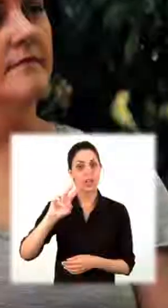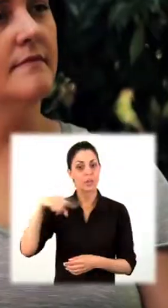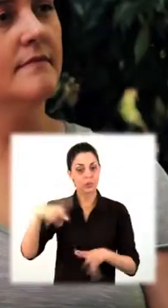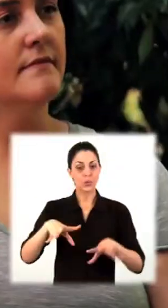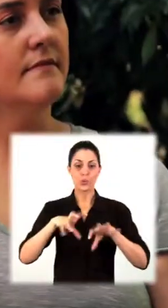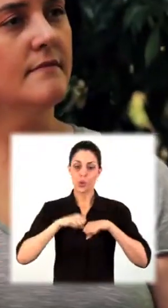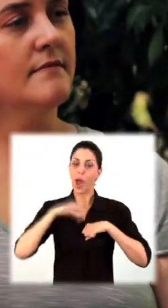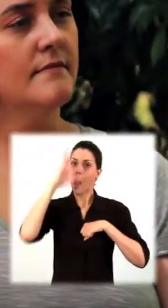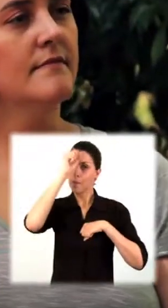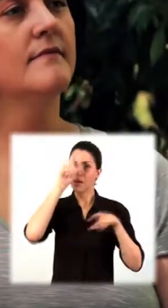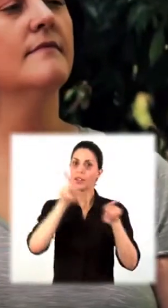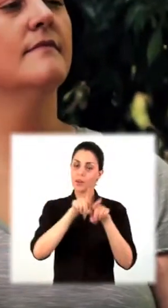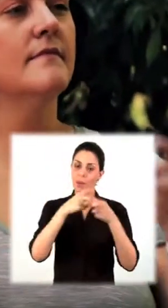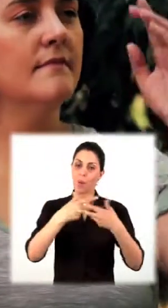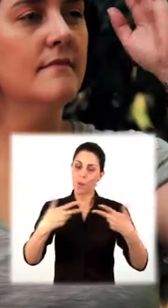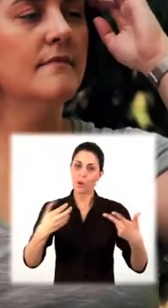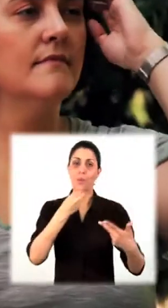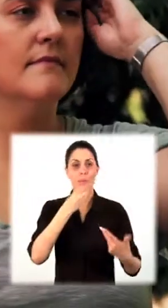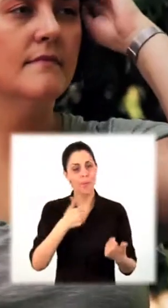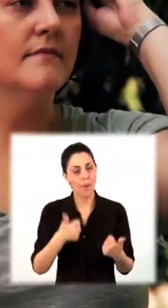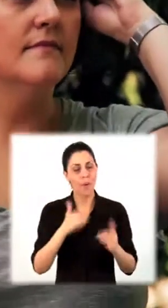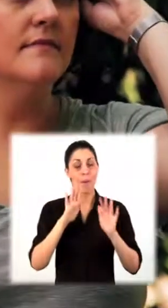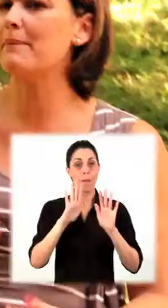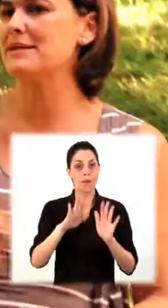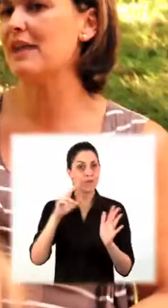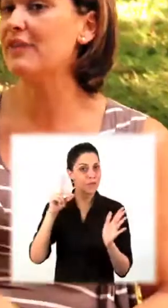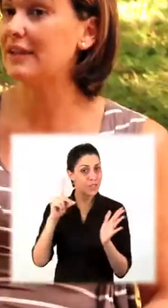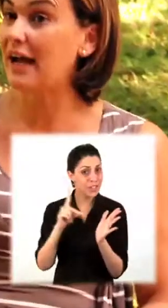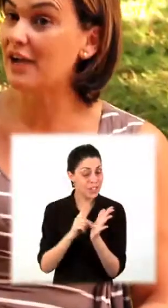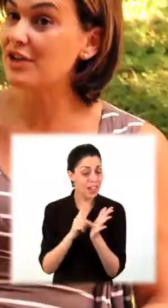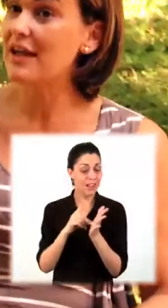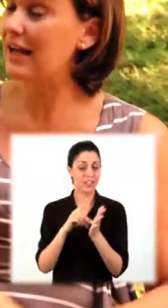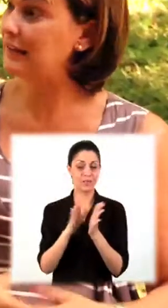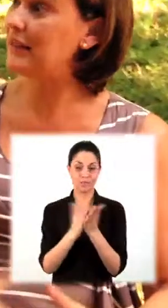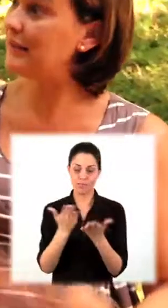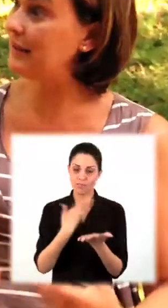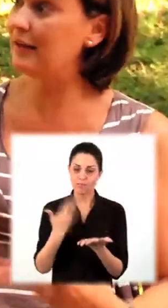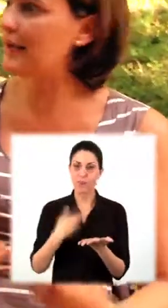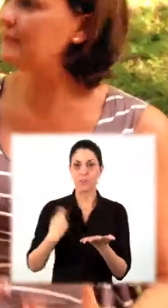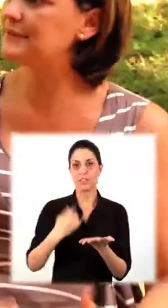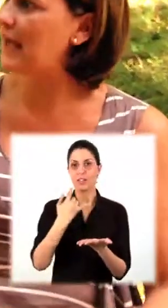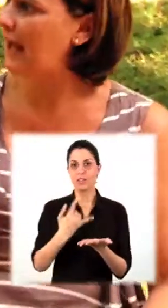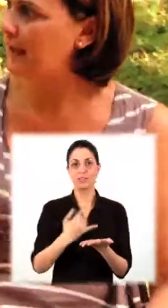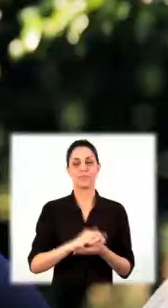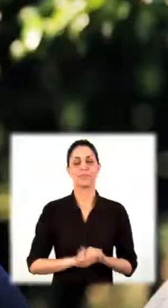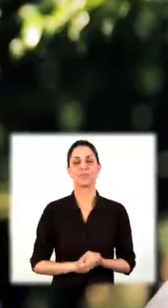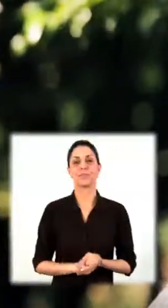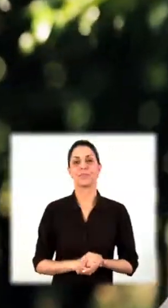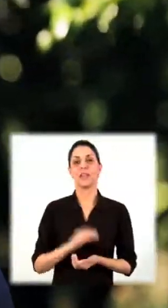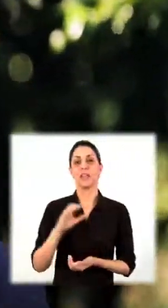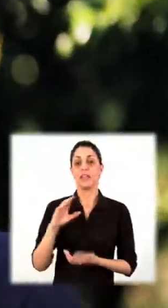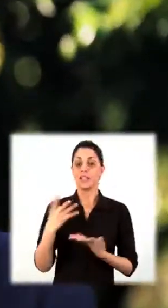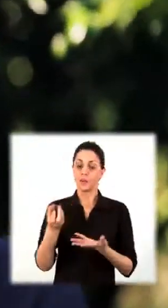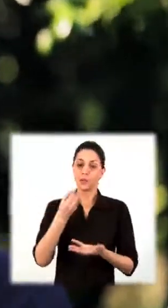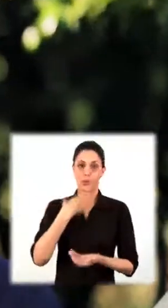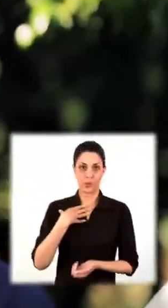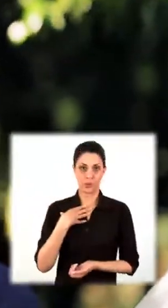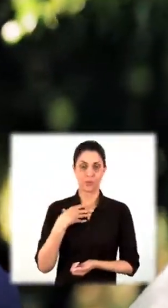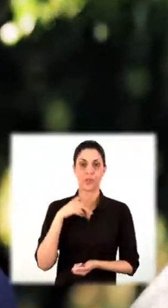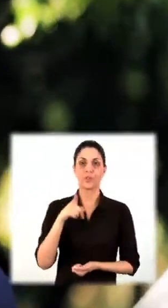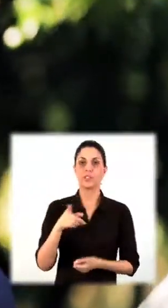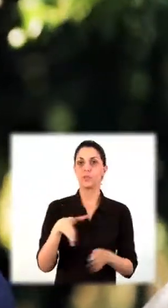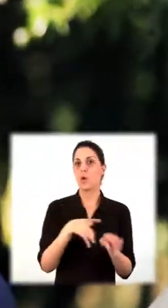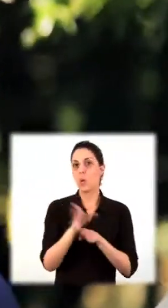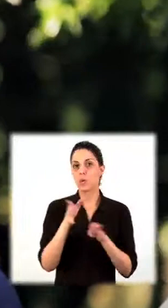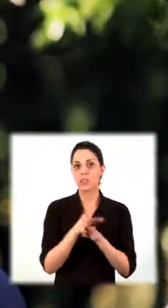isso para algum ensinamento próprio, tudo bem, mas na verdade ela tem que encantar. Cristina, me conta uma coisa.